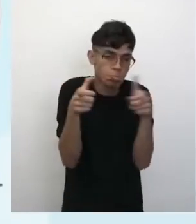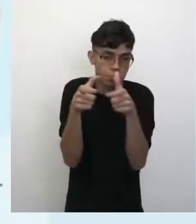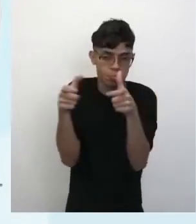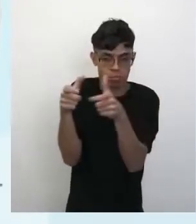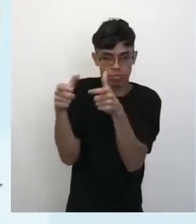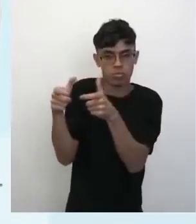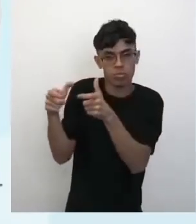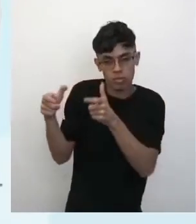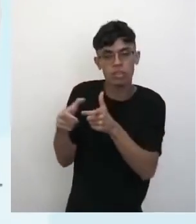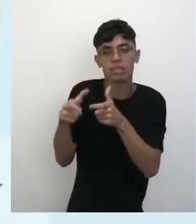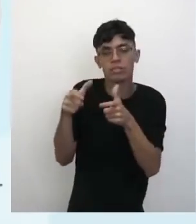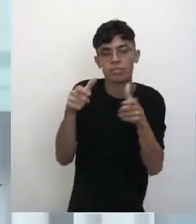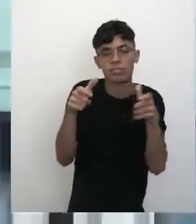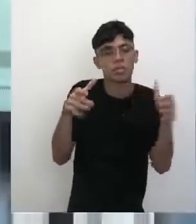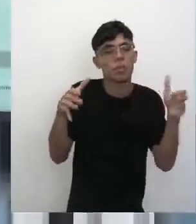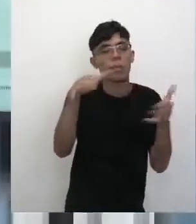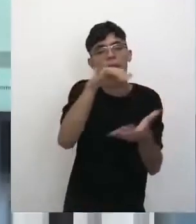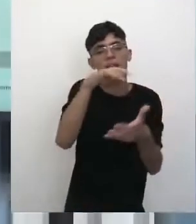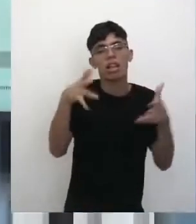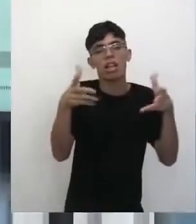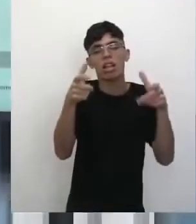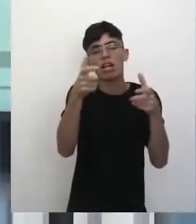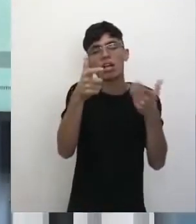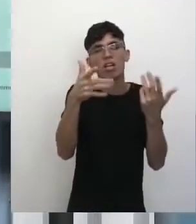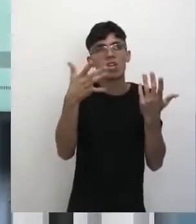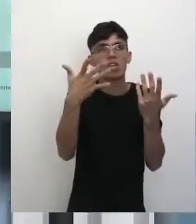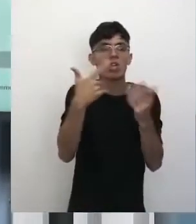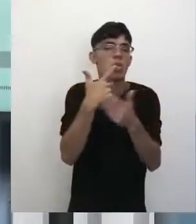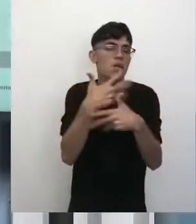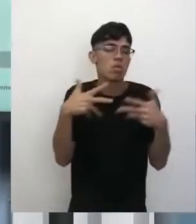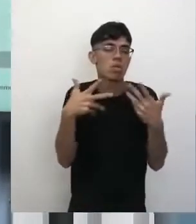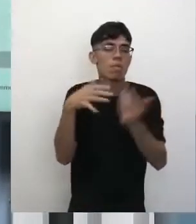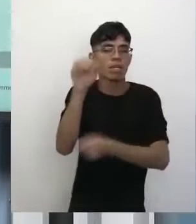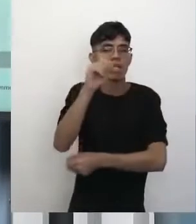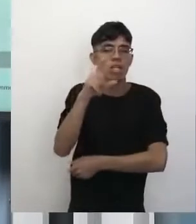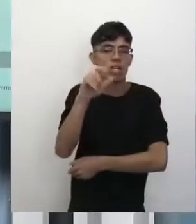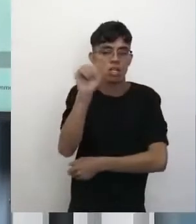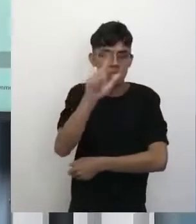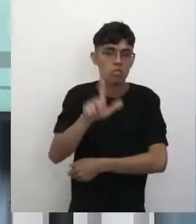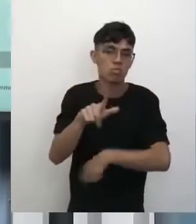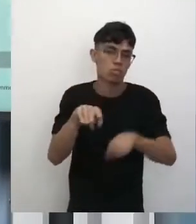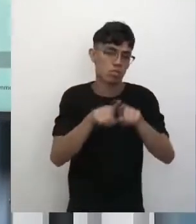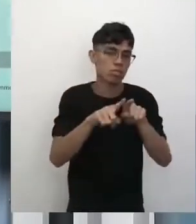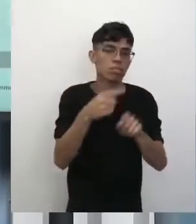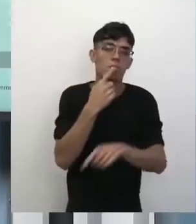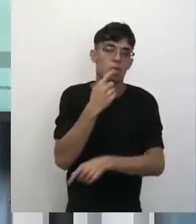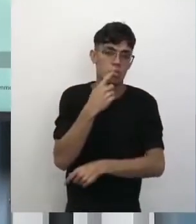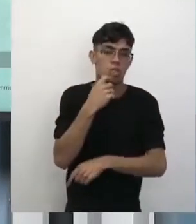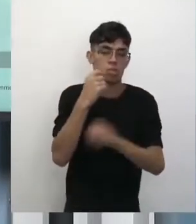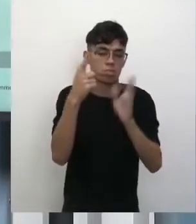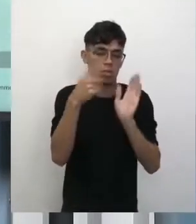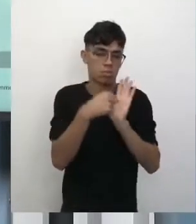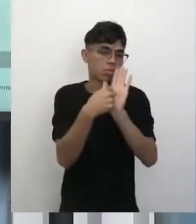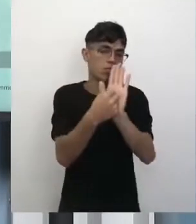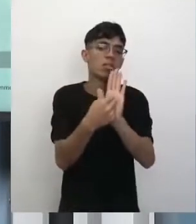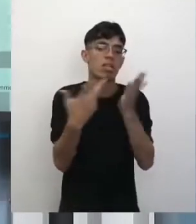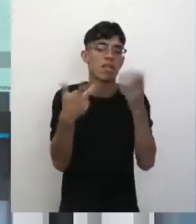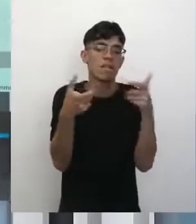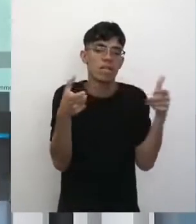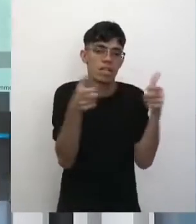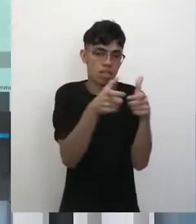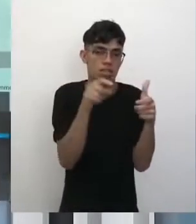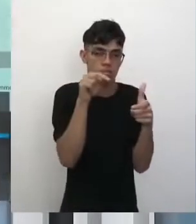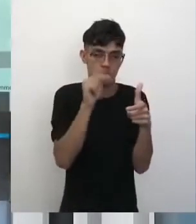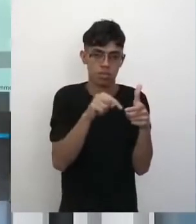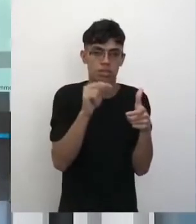distribuídos pelo mundo. Aí a gente viu os que estavam em azul e aí em vermelho para dar um destaque, né? Então a gente vê que uma minoria, como